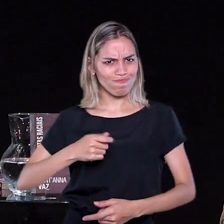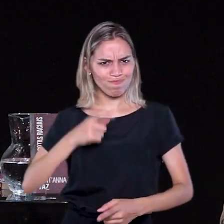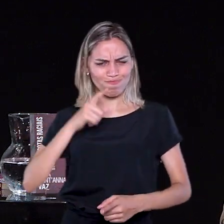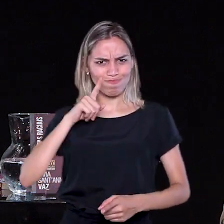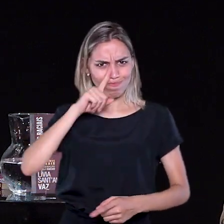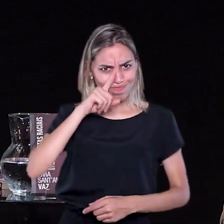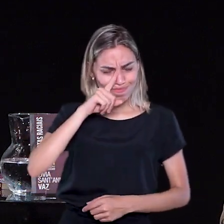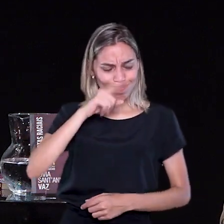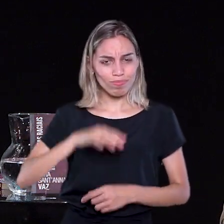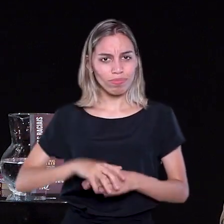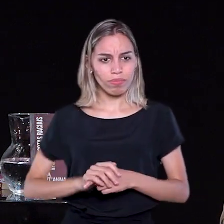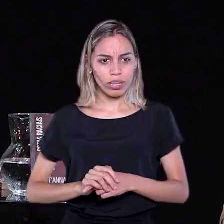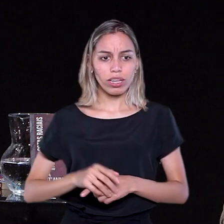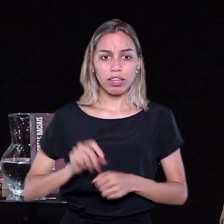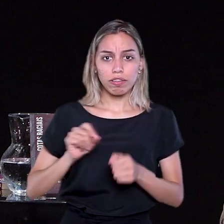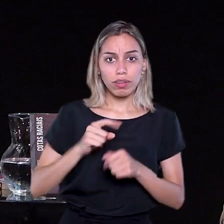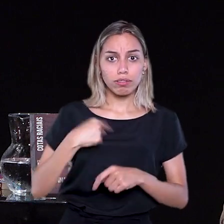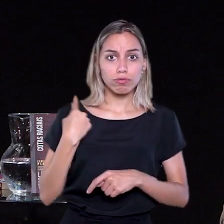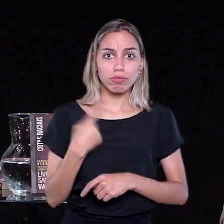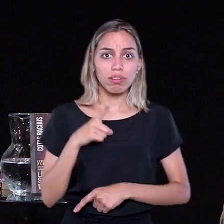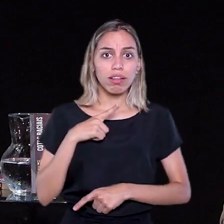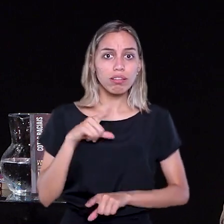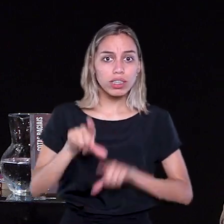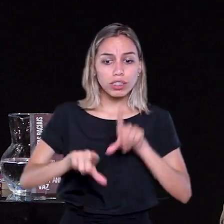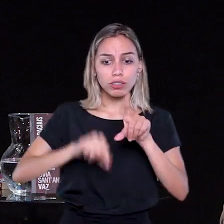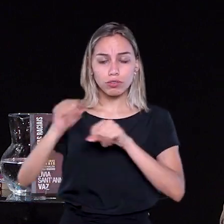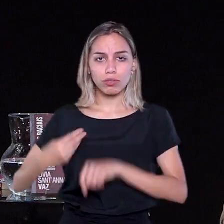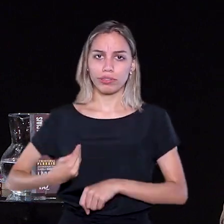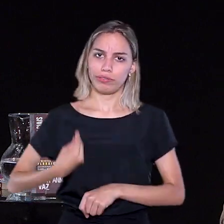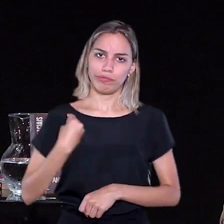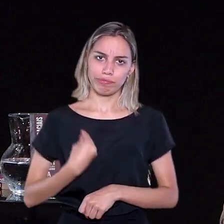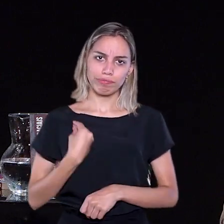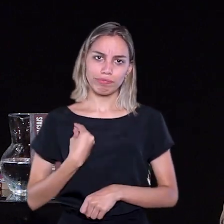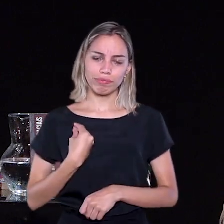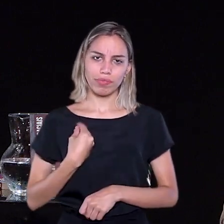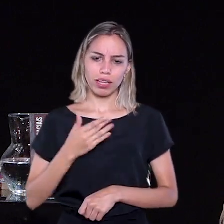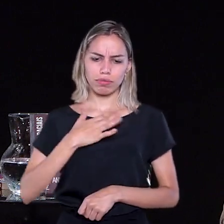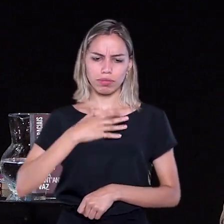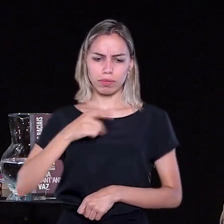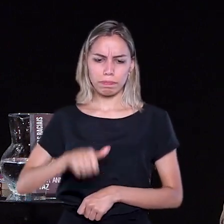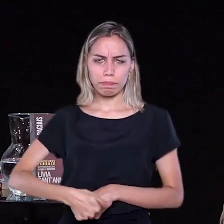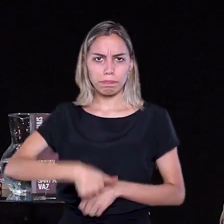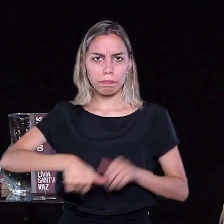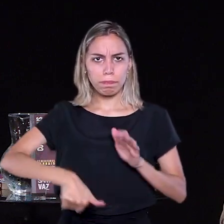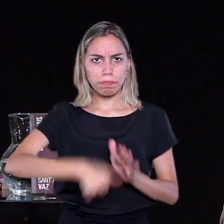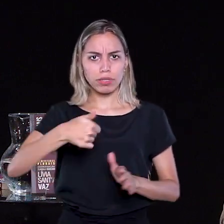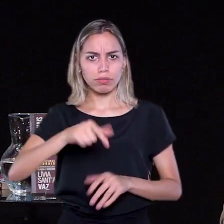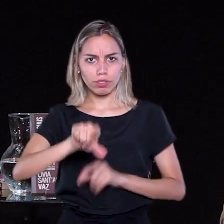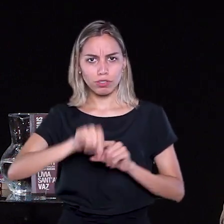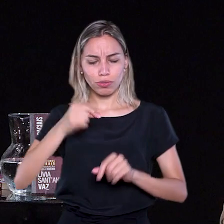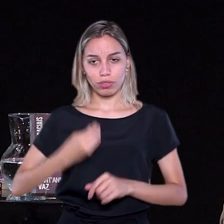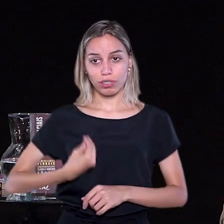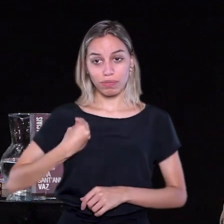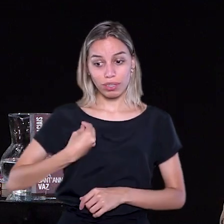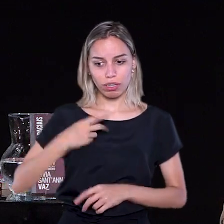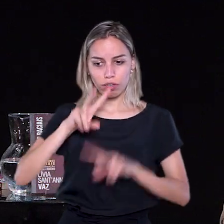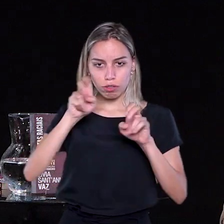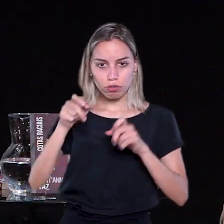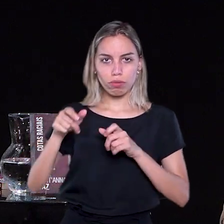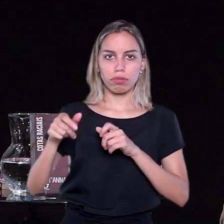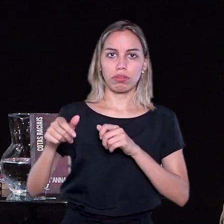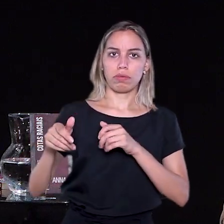vai estabelecer, inclusive, nossas escolhas de vida, né? A minha primeira escolha de vida, no que diz respeito à minha